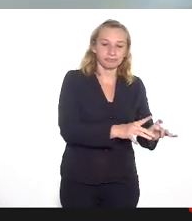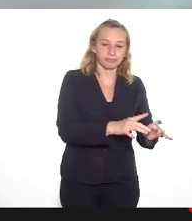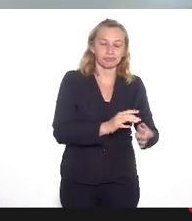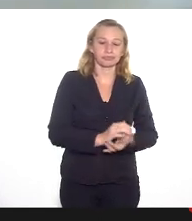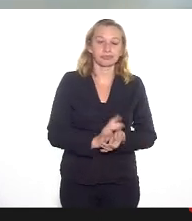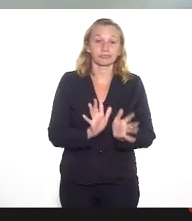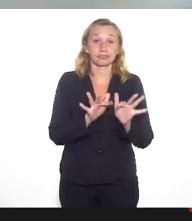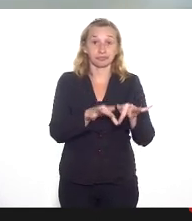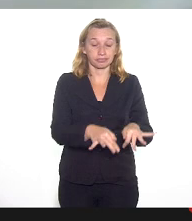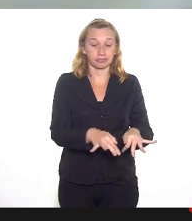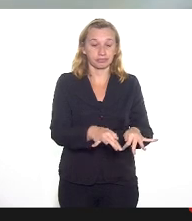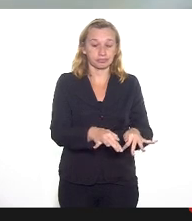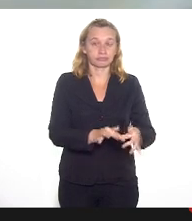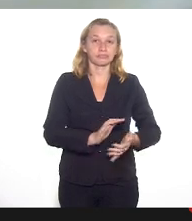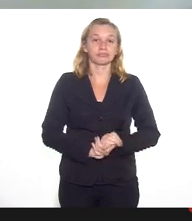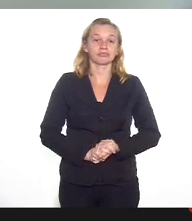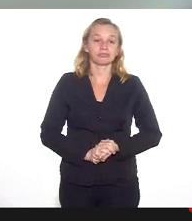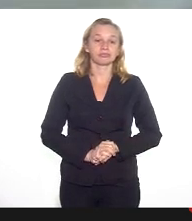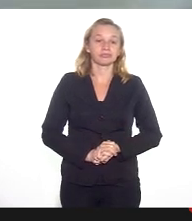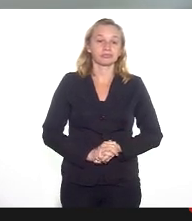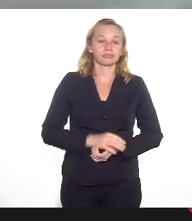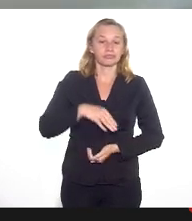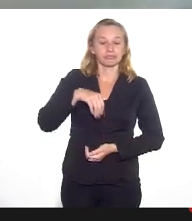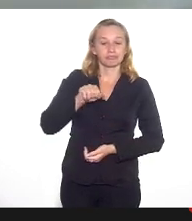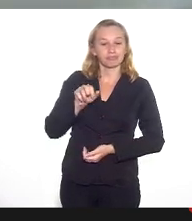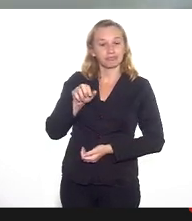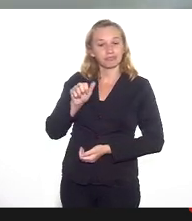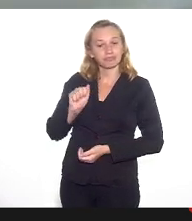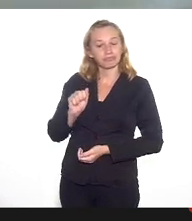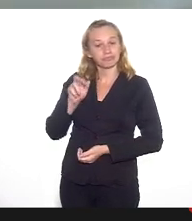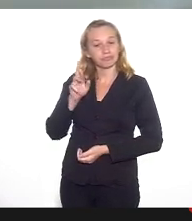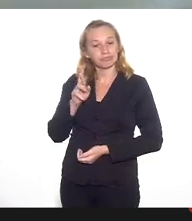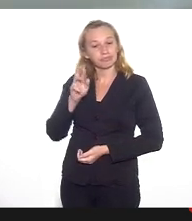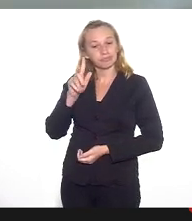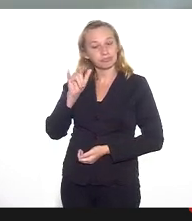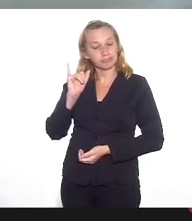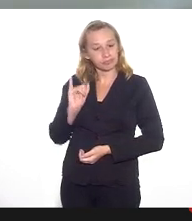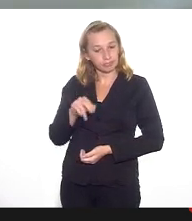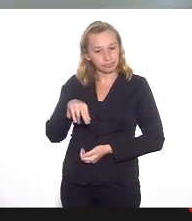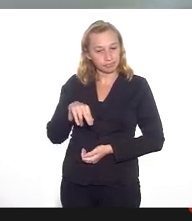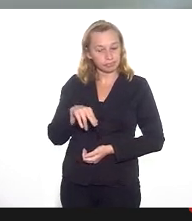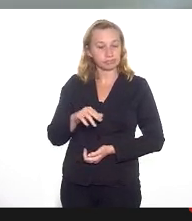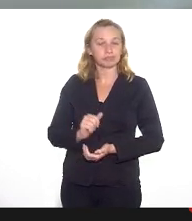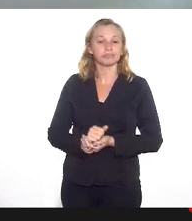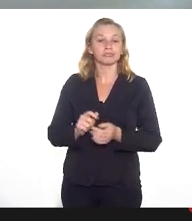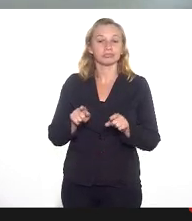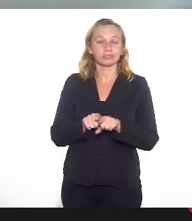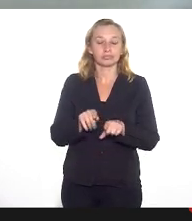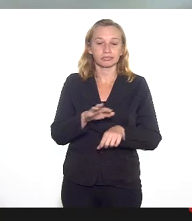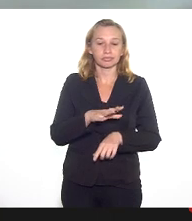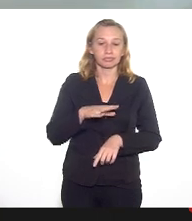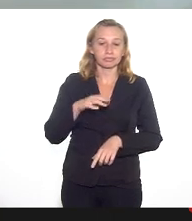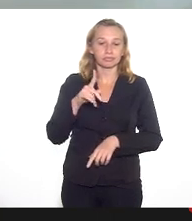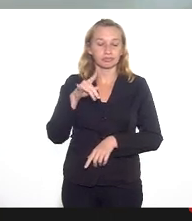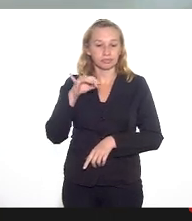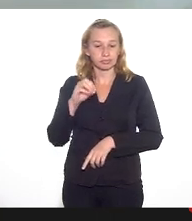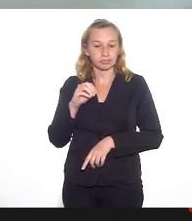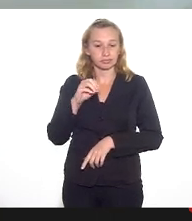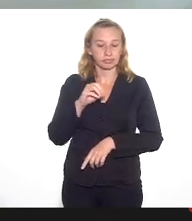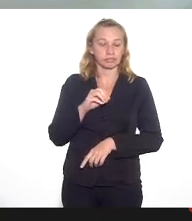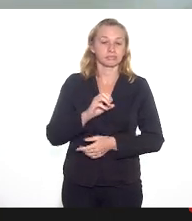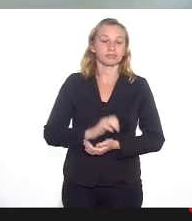e, finalmente, o polo Marlim Sul e Leste e a questão do campo de Sépia,